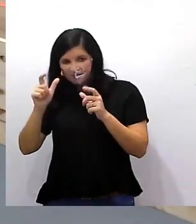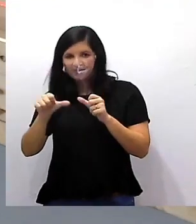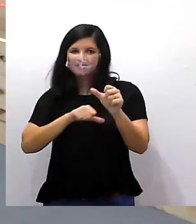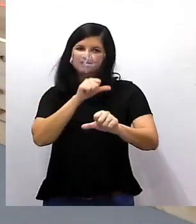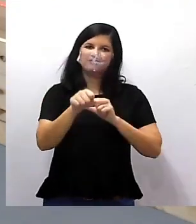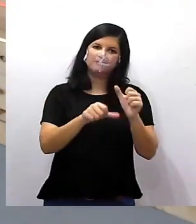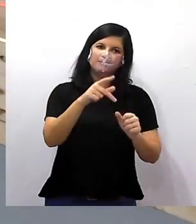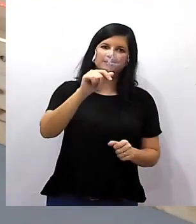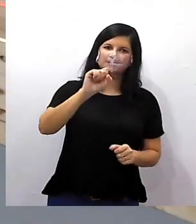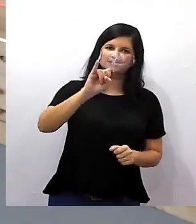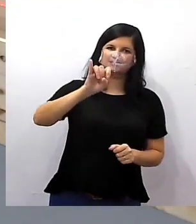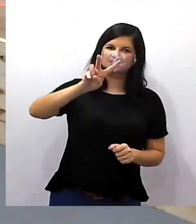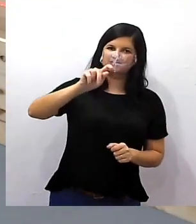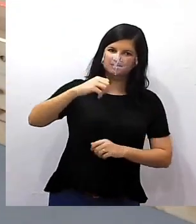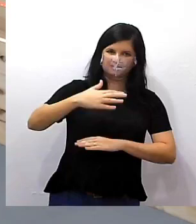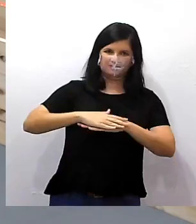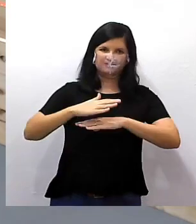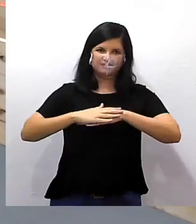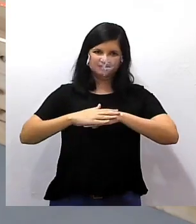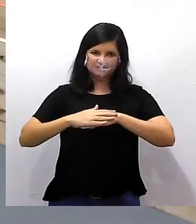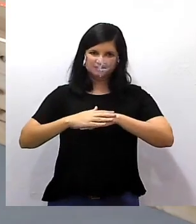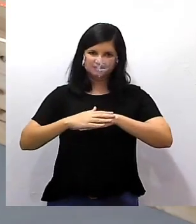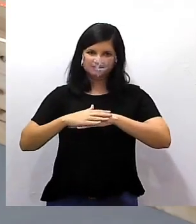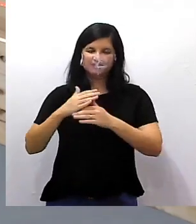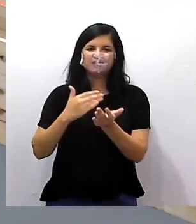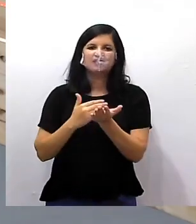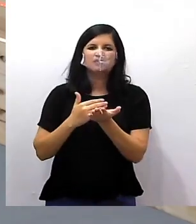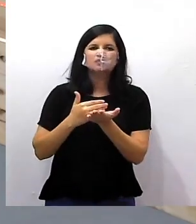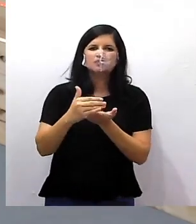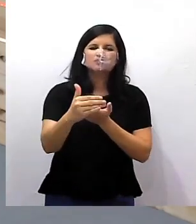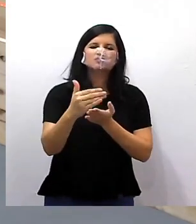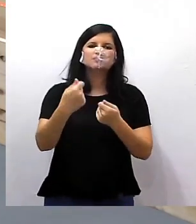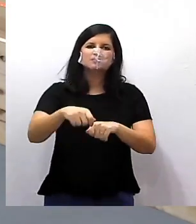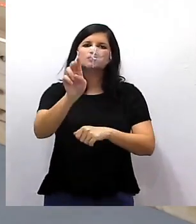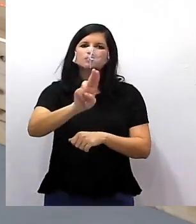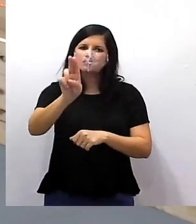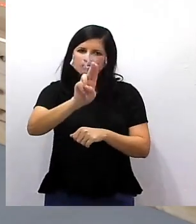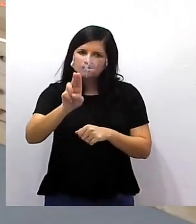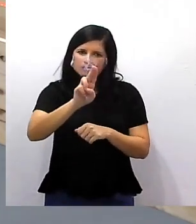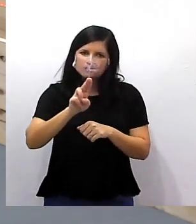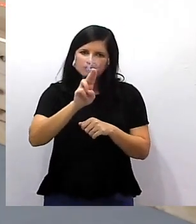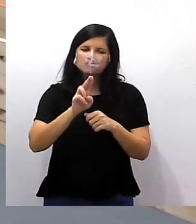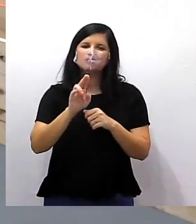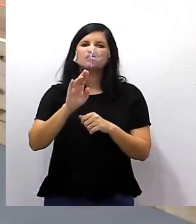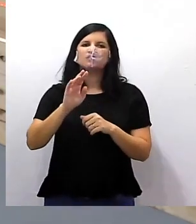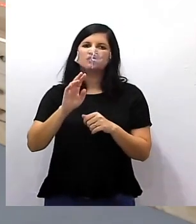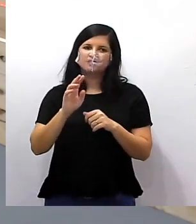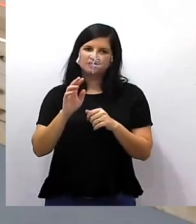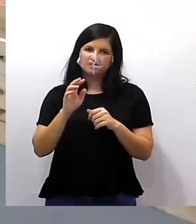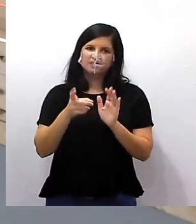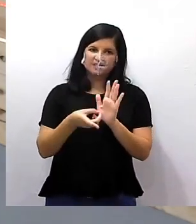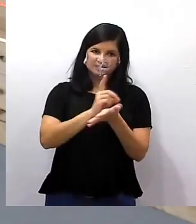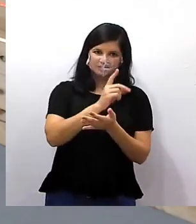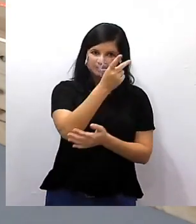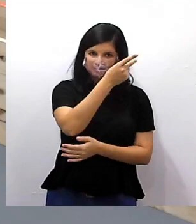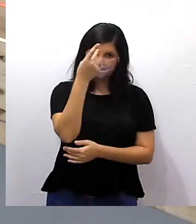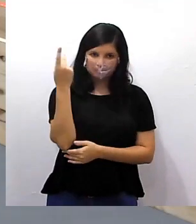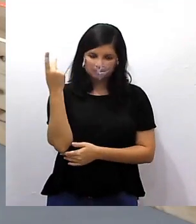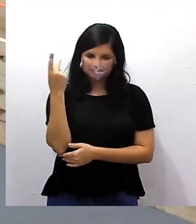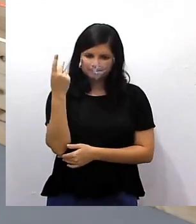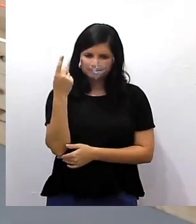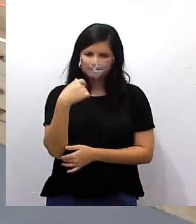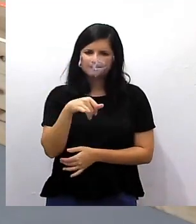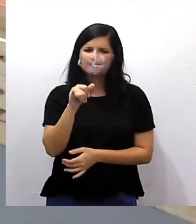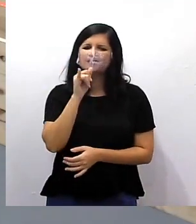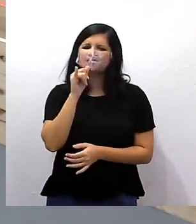transformando em agente. Agente da voz passiva. E aí, para introduzir, eu tenho que utilizar essa partícula, essa preposição, antes da pessoa. Vamos voltar para o exemplo